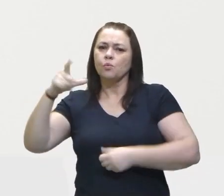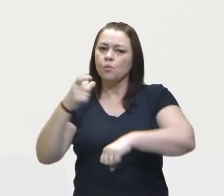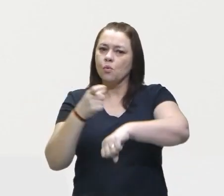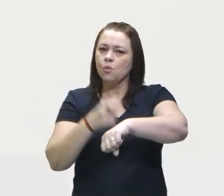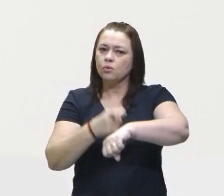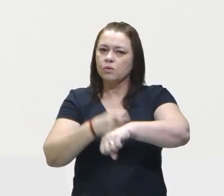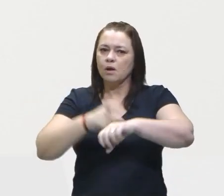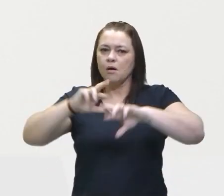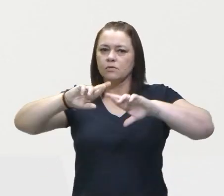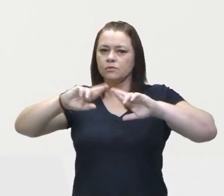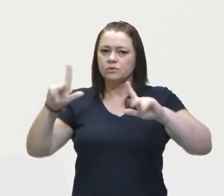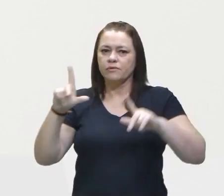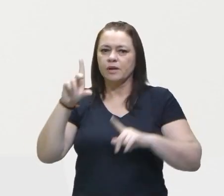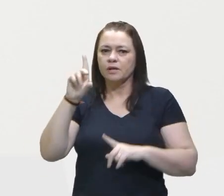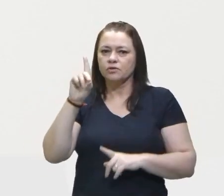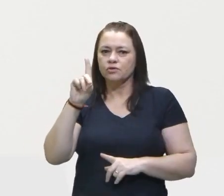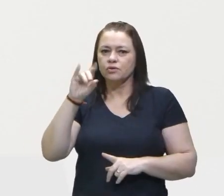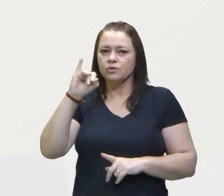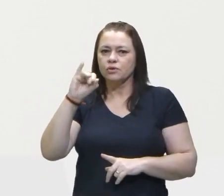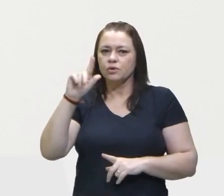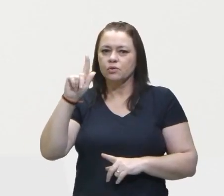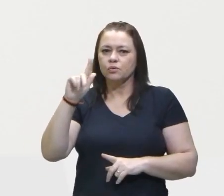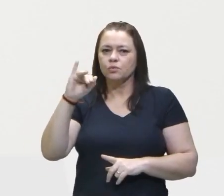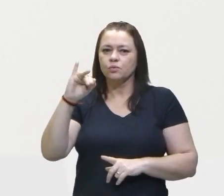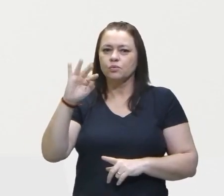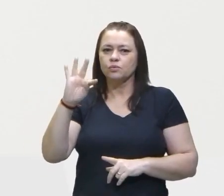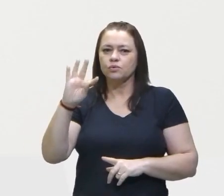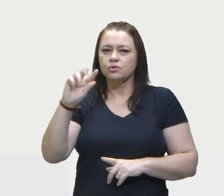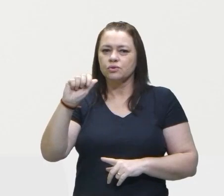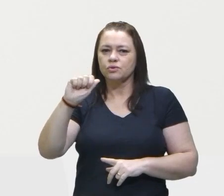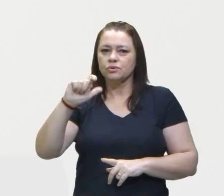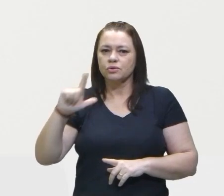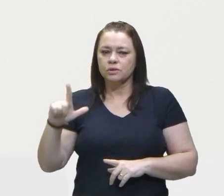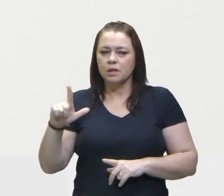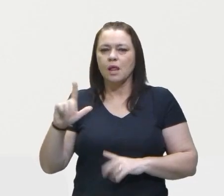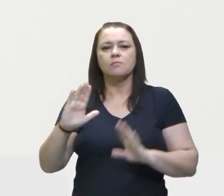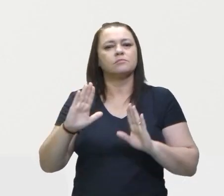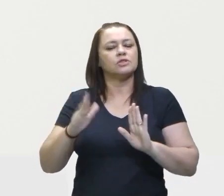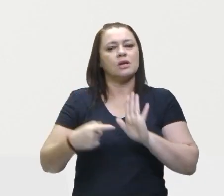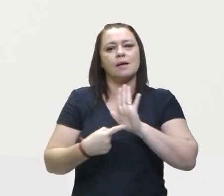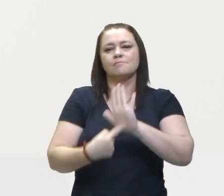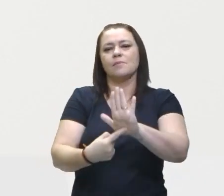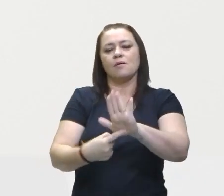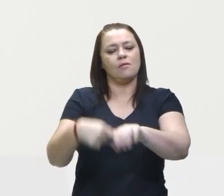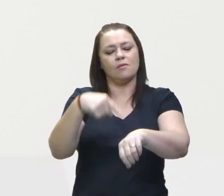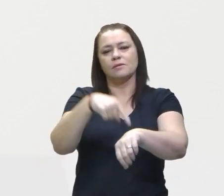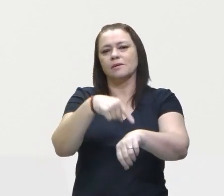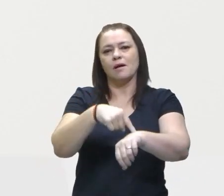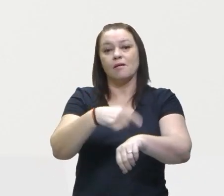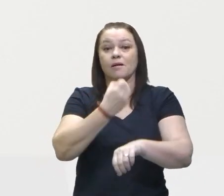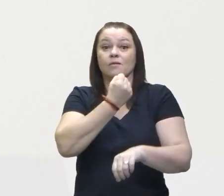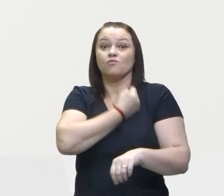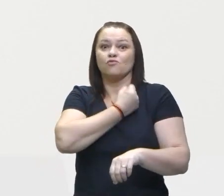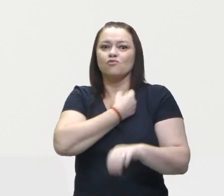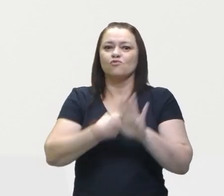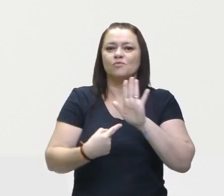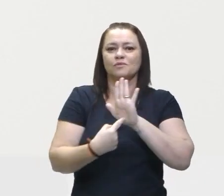digital, né? Aqui o relógio digital já vem com a hora dizendo, né?